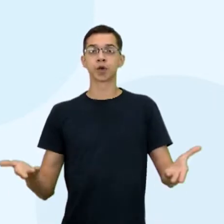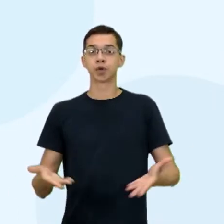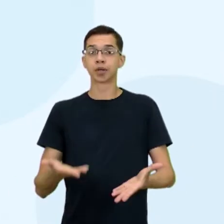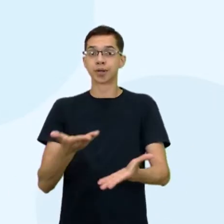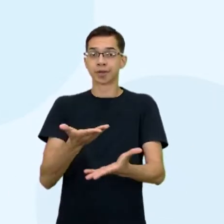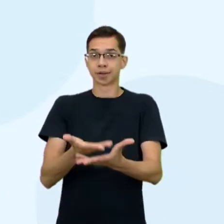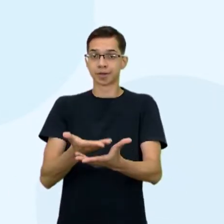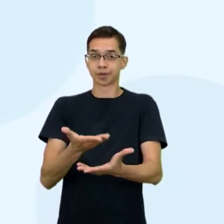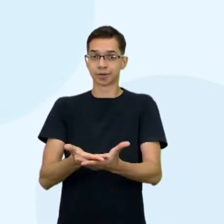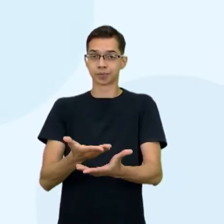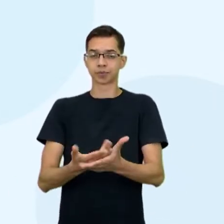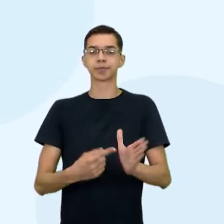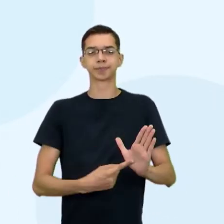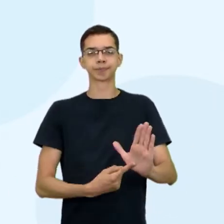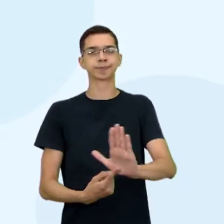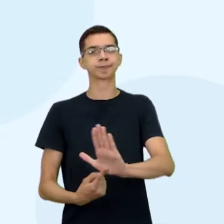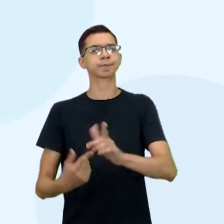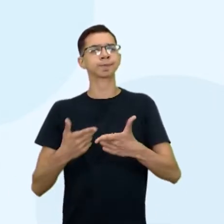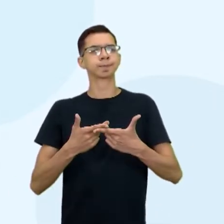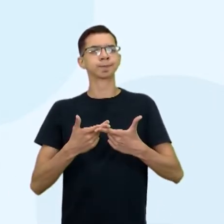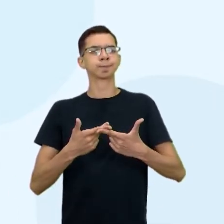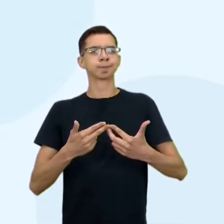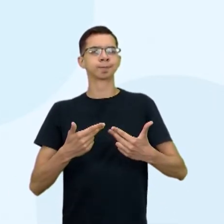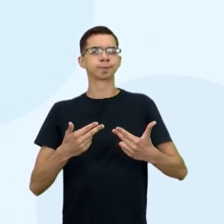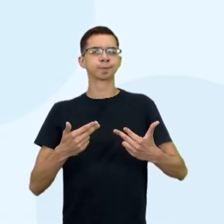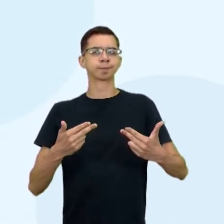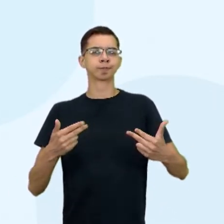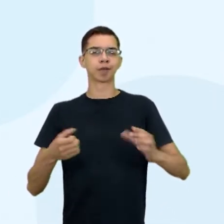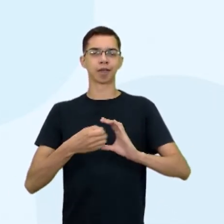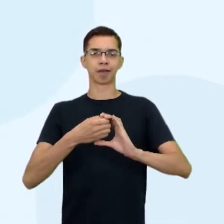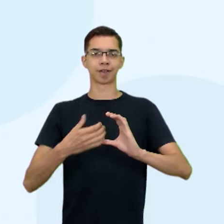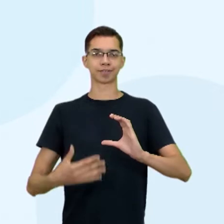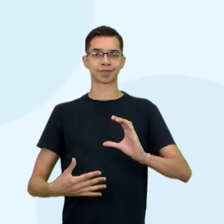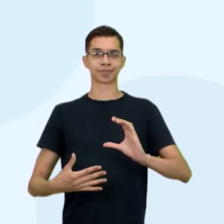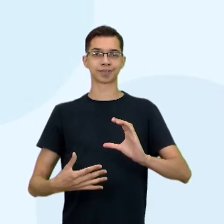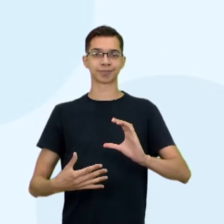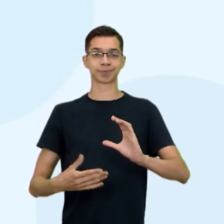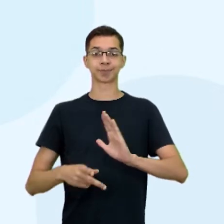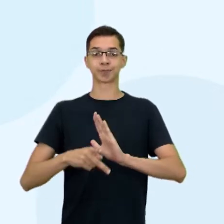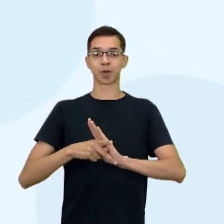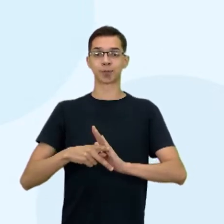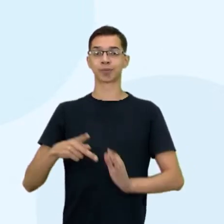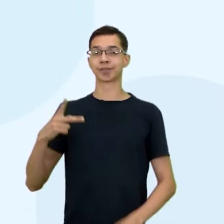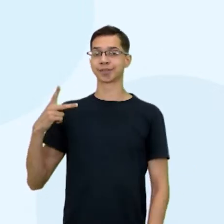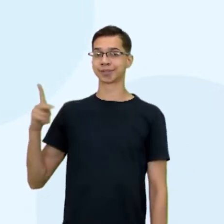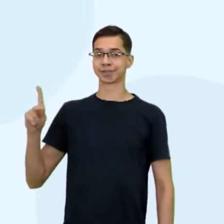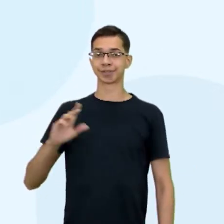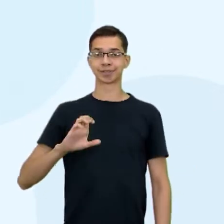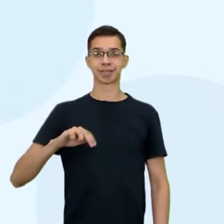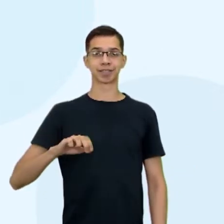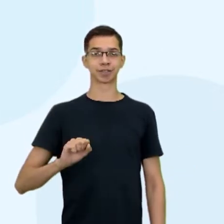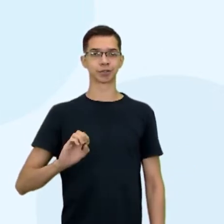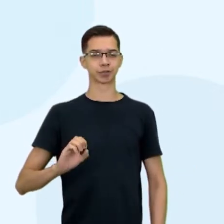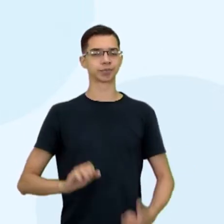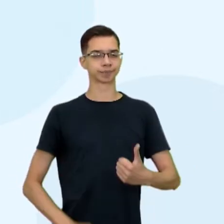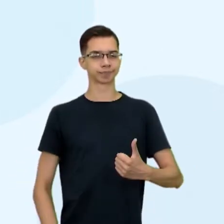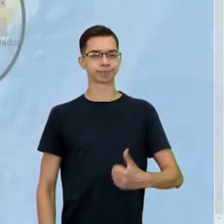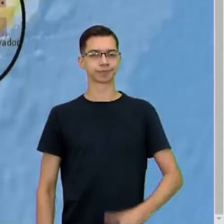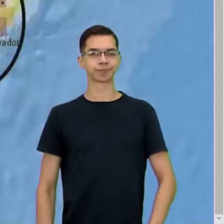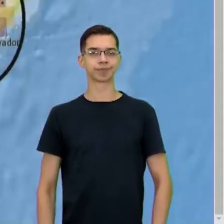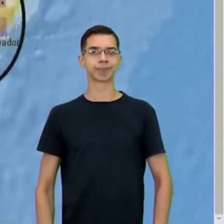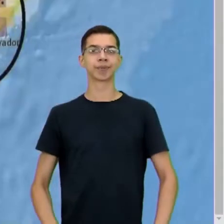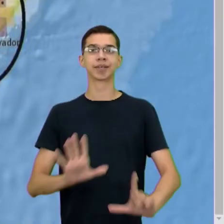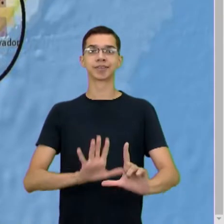para vocês algumas coisas que tem, né, algumas características desse censo, tá? Então nós vamos colocar na tela e eu vou estar manuseando